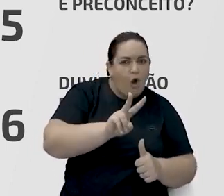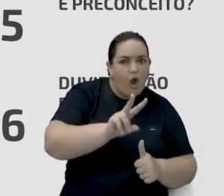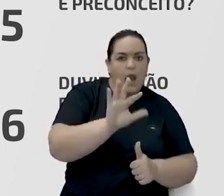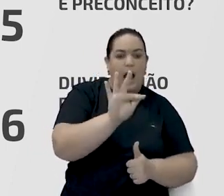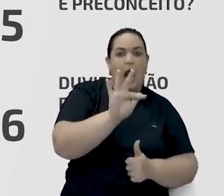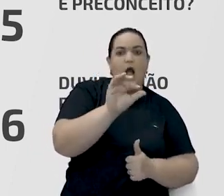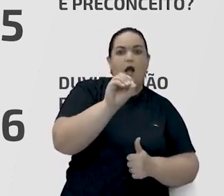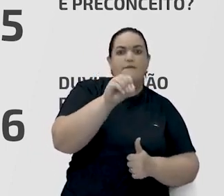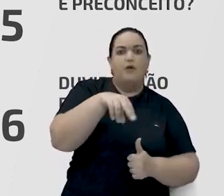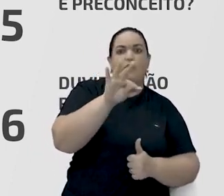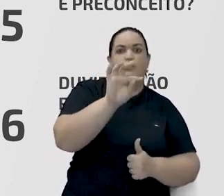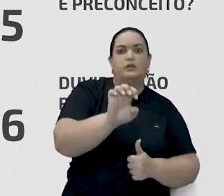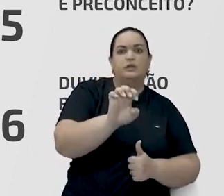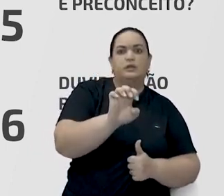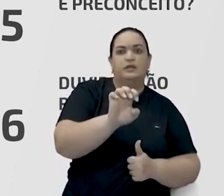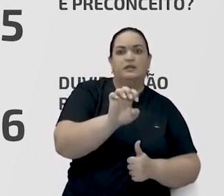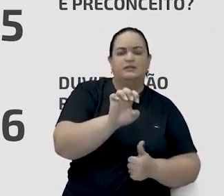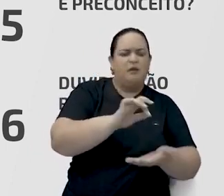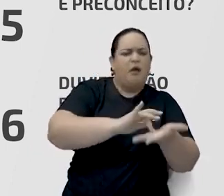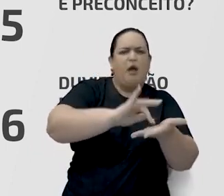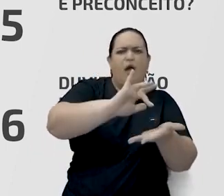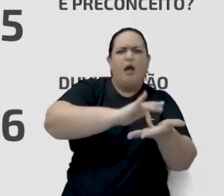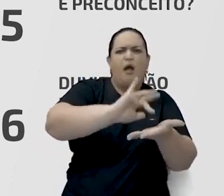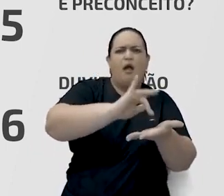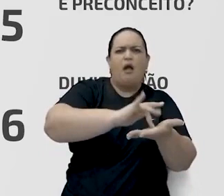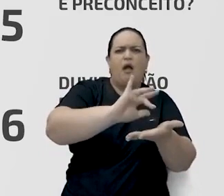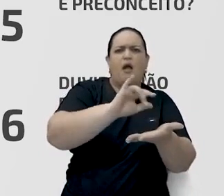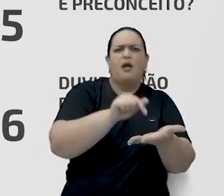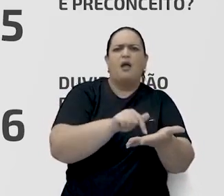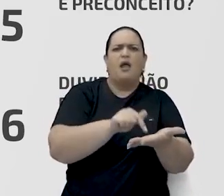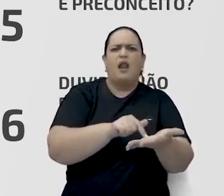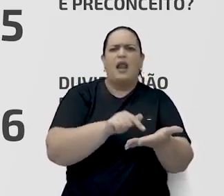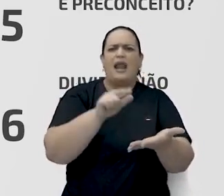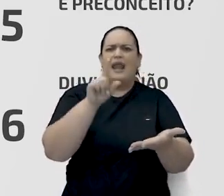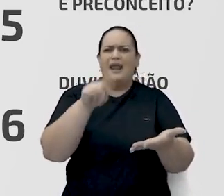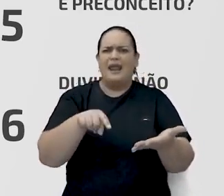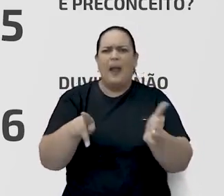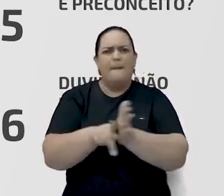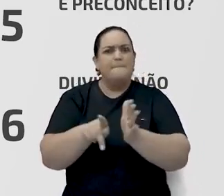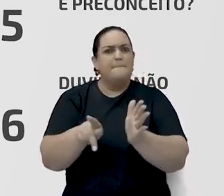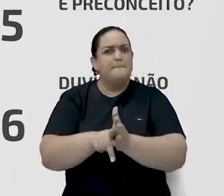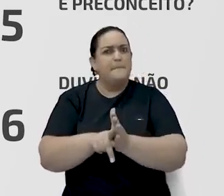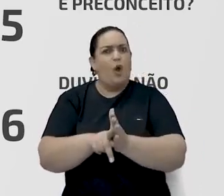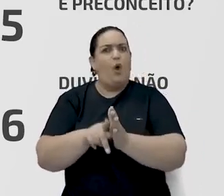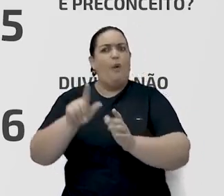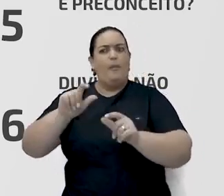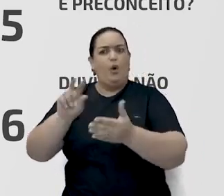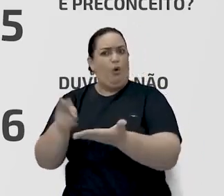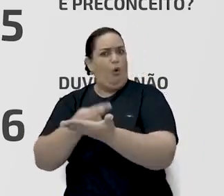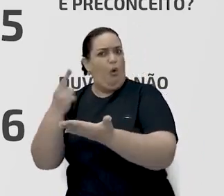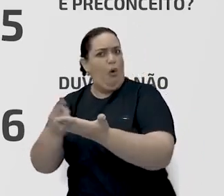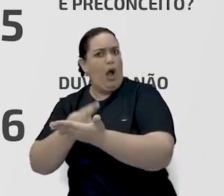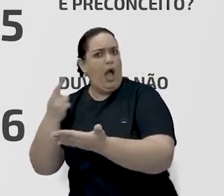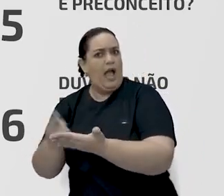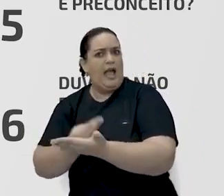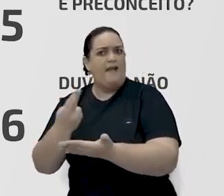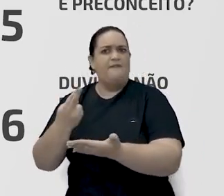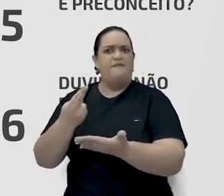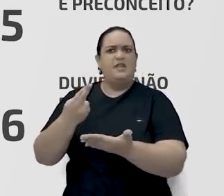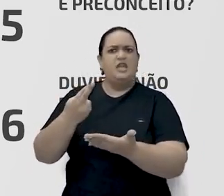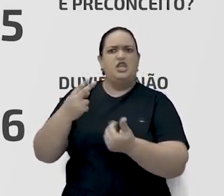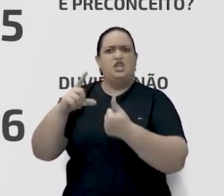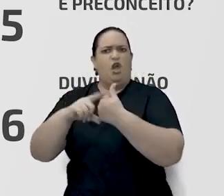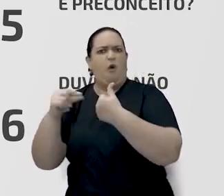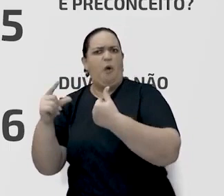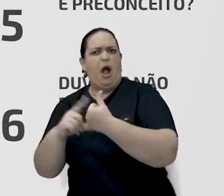algum link mostrando se aquela informação vem de um artigo, vem de uma revista, vem de uma fonte